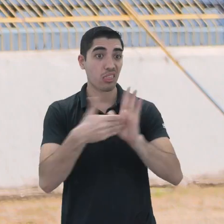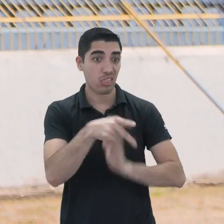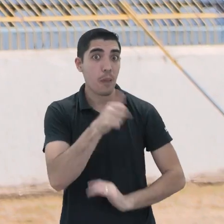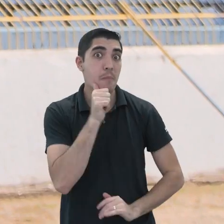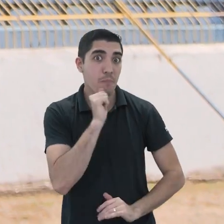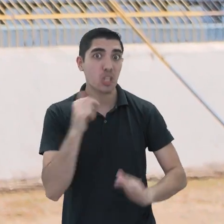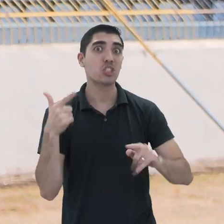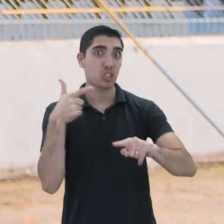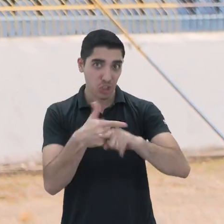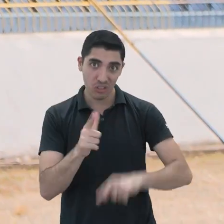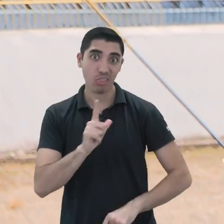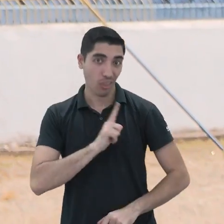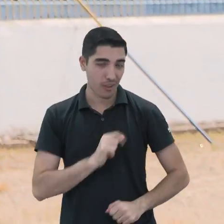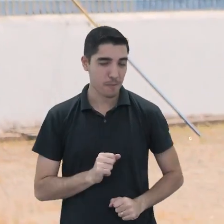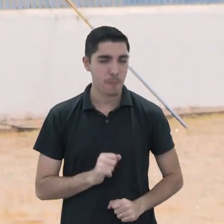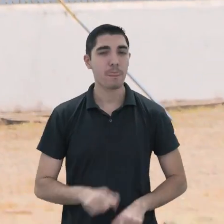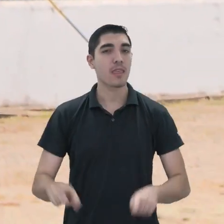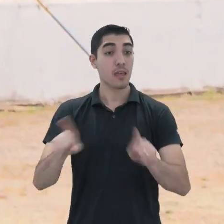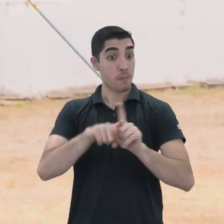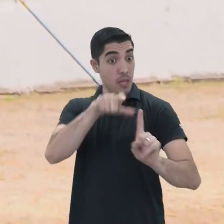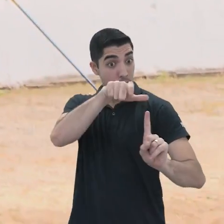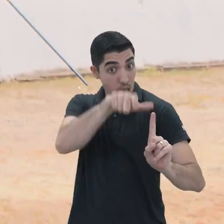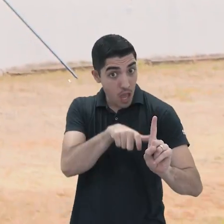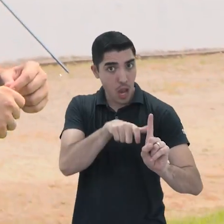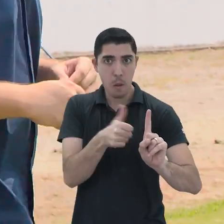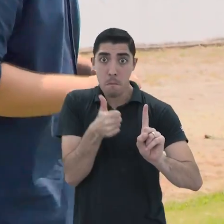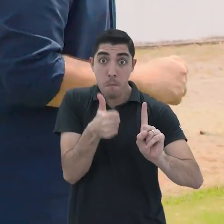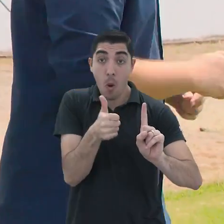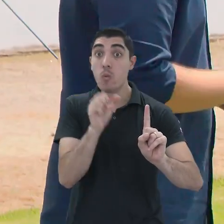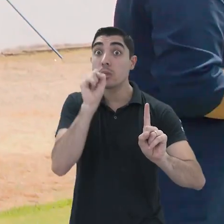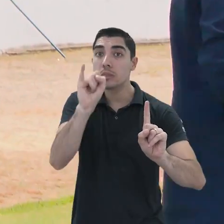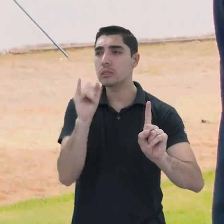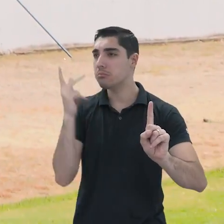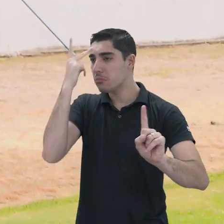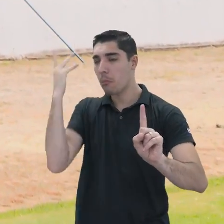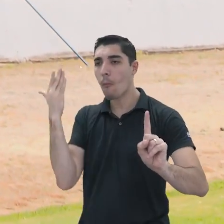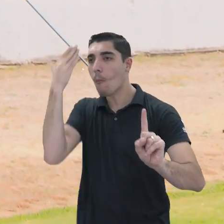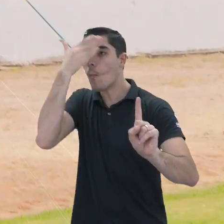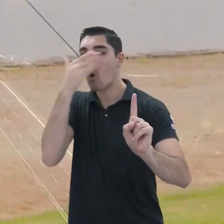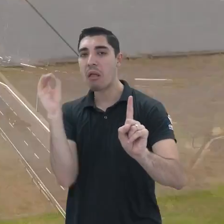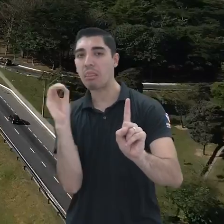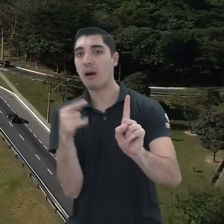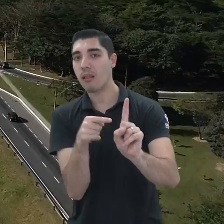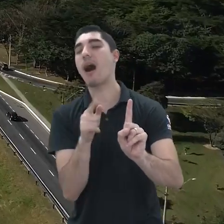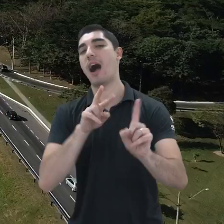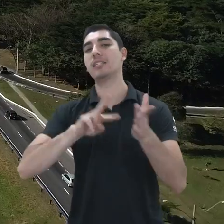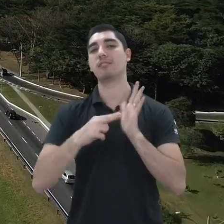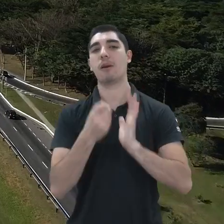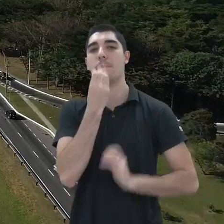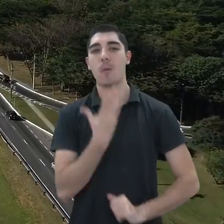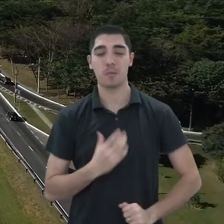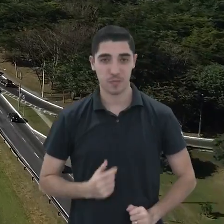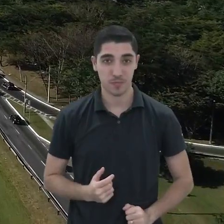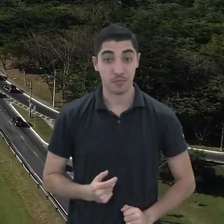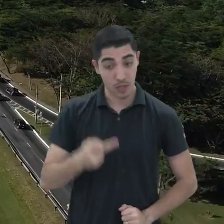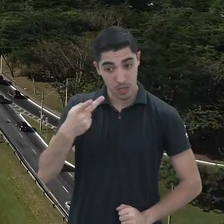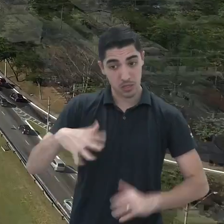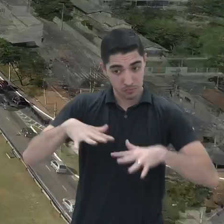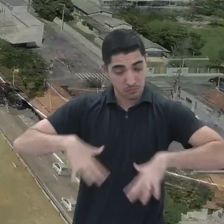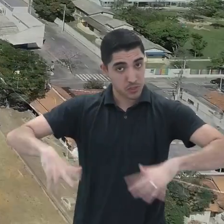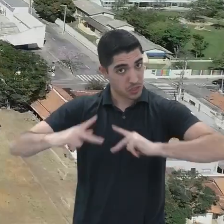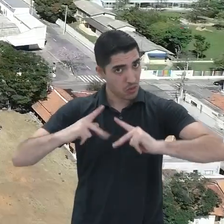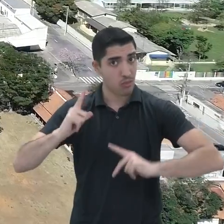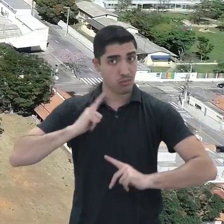deles. E uma boa atuação é quando ele menos aparece. A nossa região é conhecida por